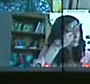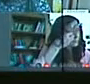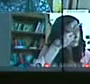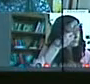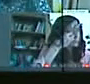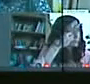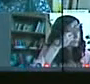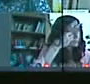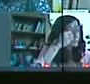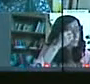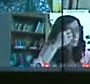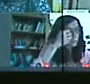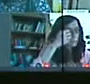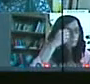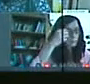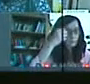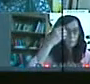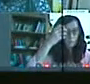Viana.